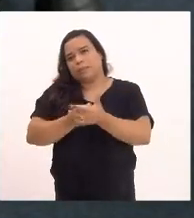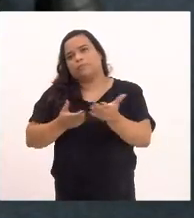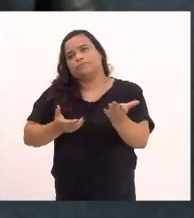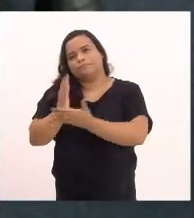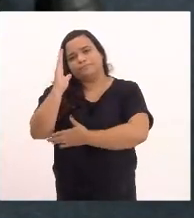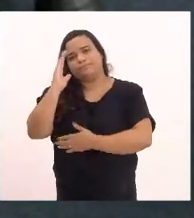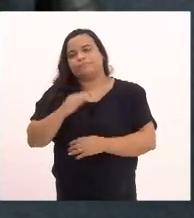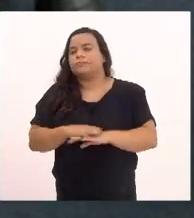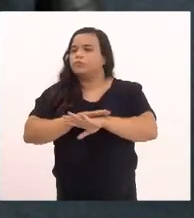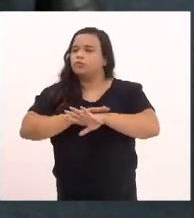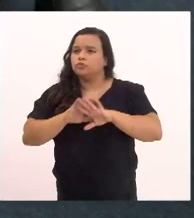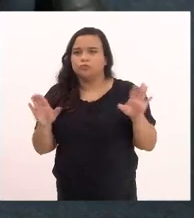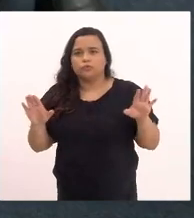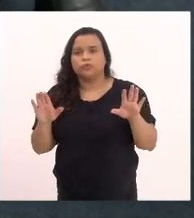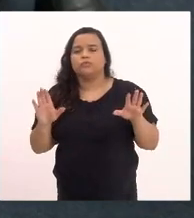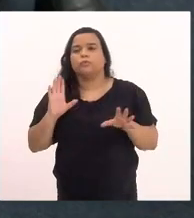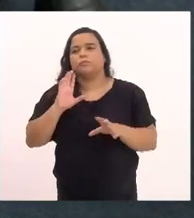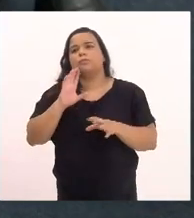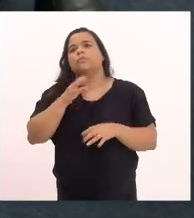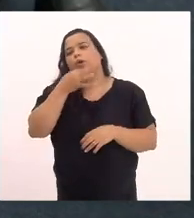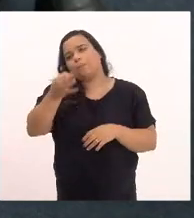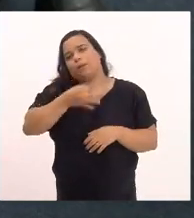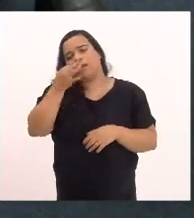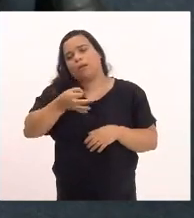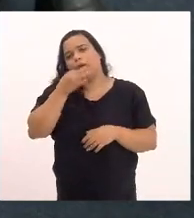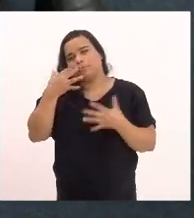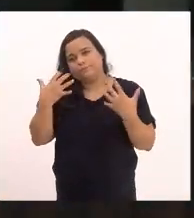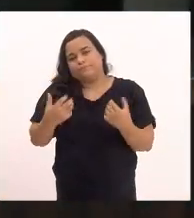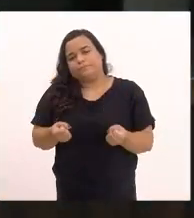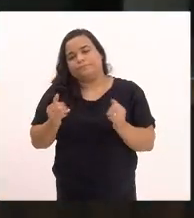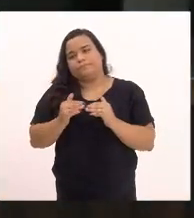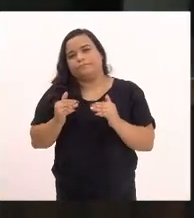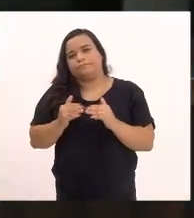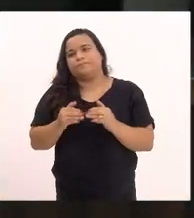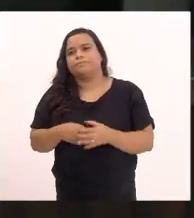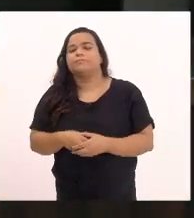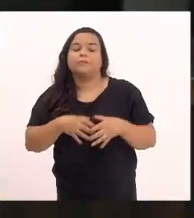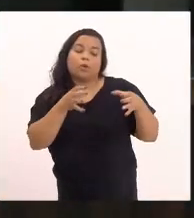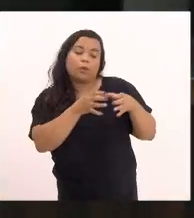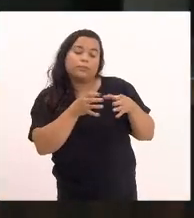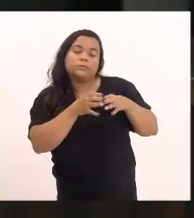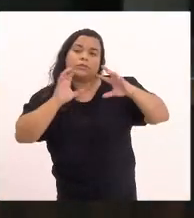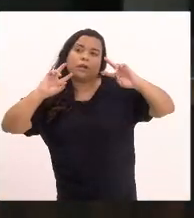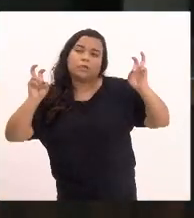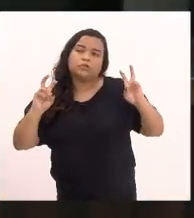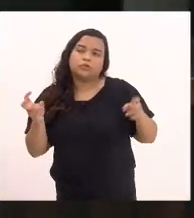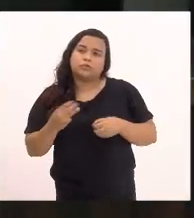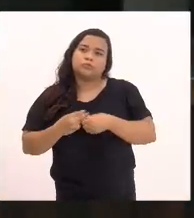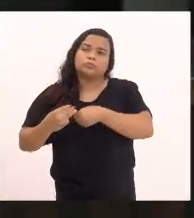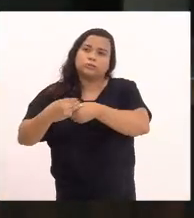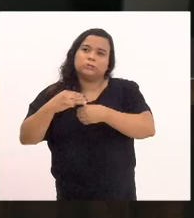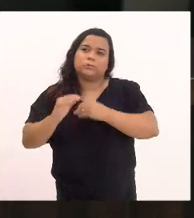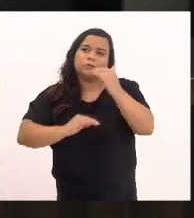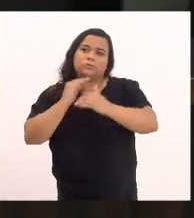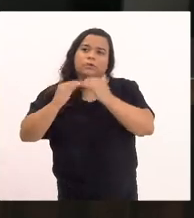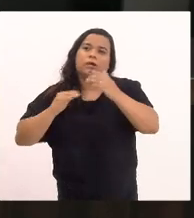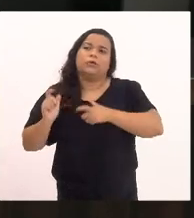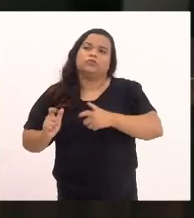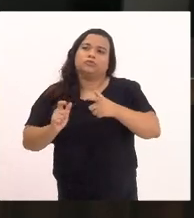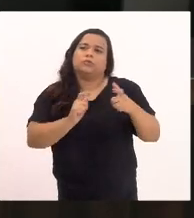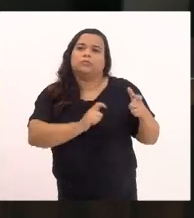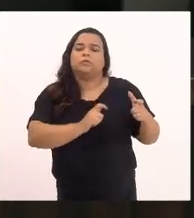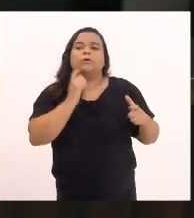essa o nosso parecer favorável. Pela Comissão de Assuntos Municipais e Desenvolvimento Regional, deputado